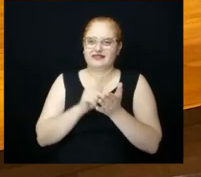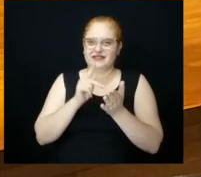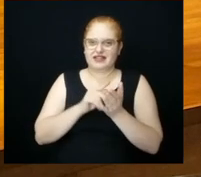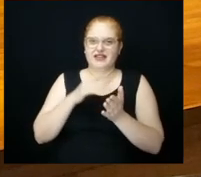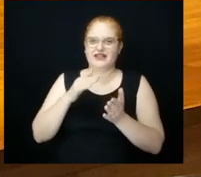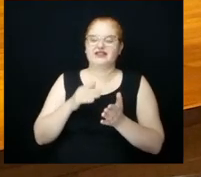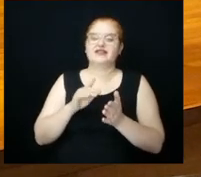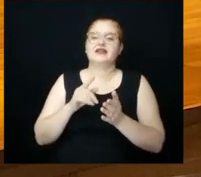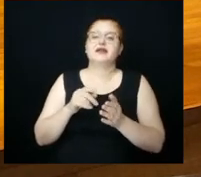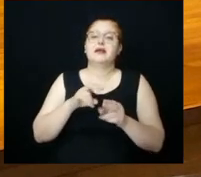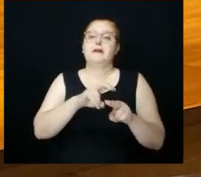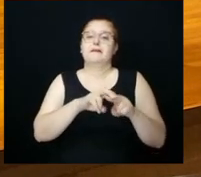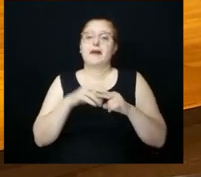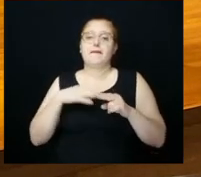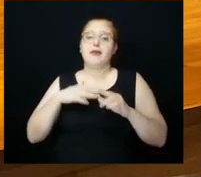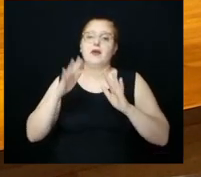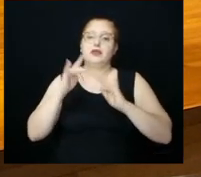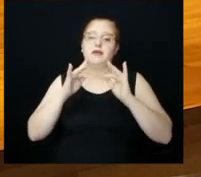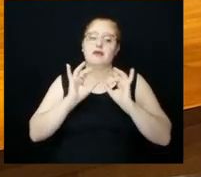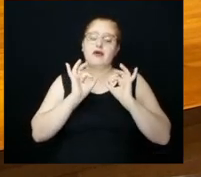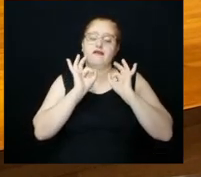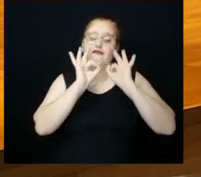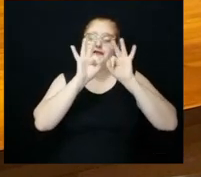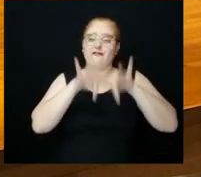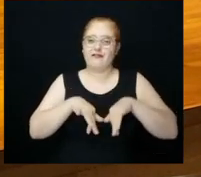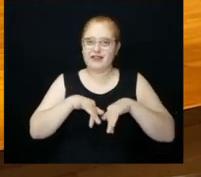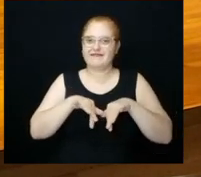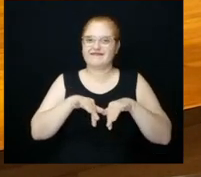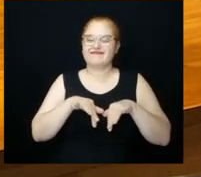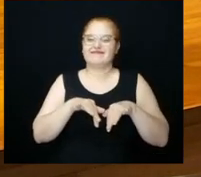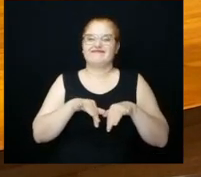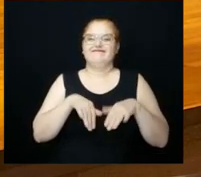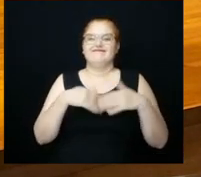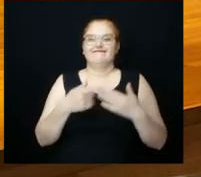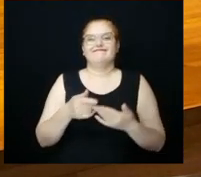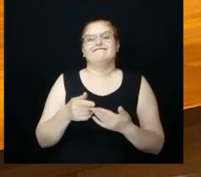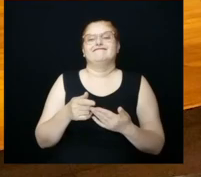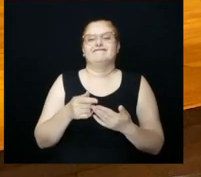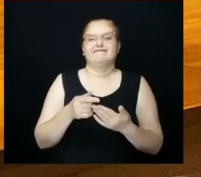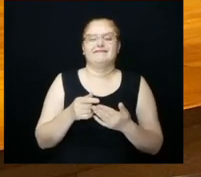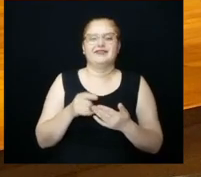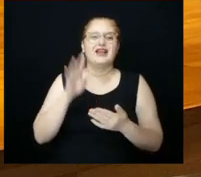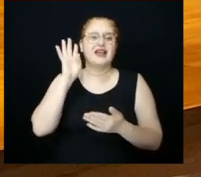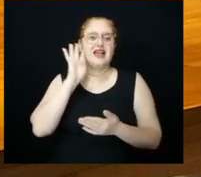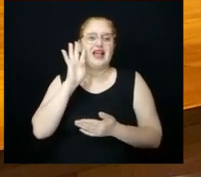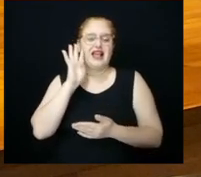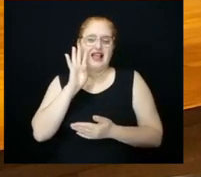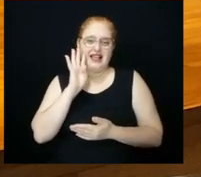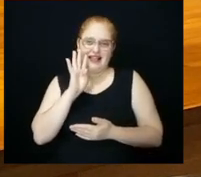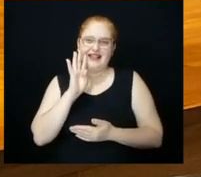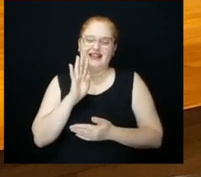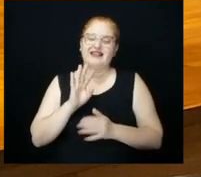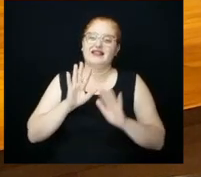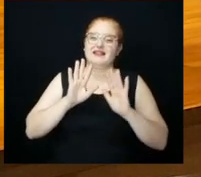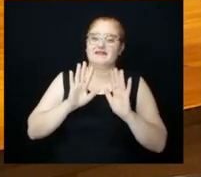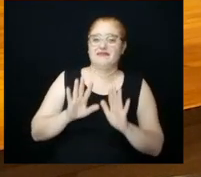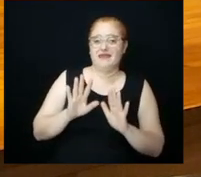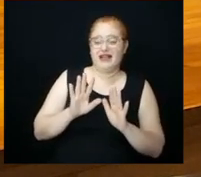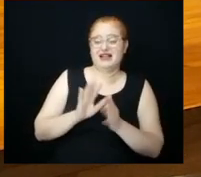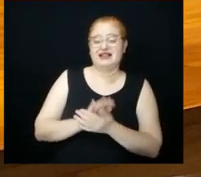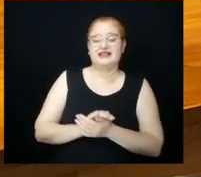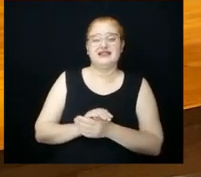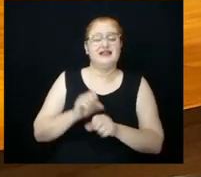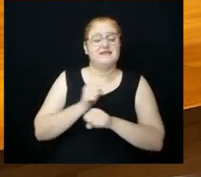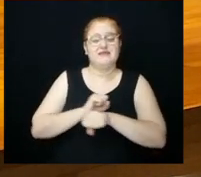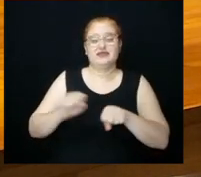acabar? Pelo menos com esse ela não teria um ataque cardíaco. O nome dele é Ndudi. Nome legal, Abi? Mais Igbo